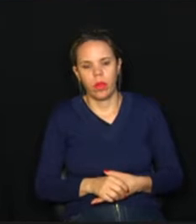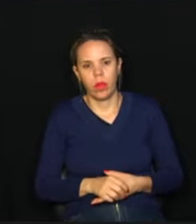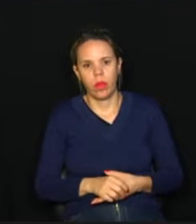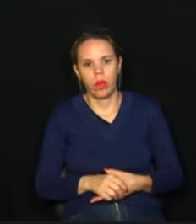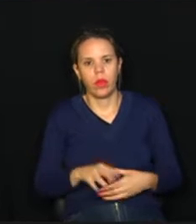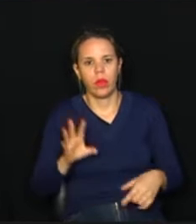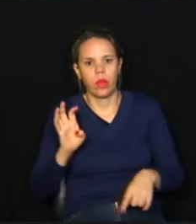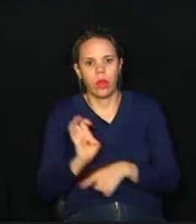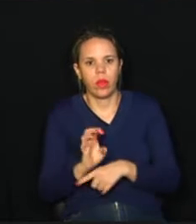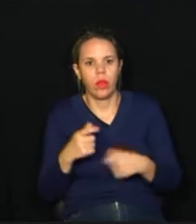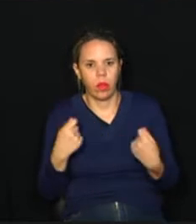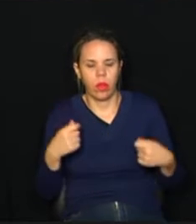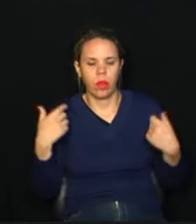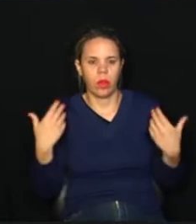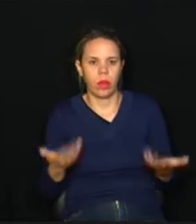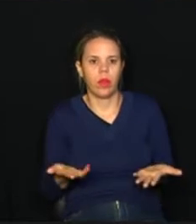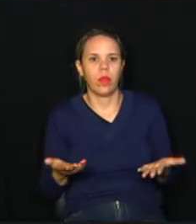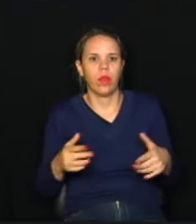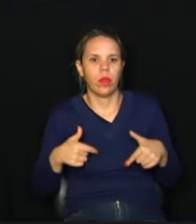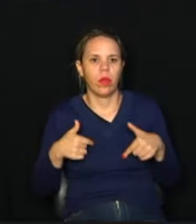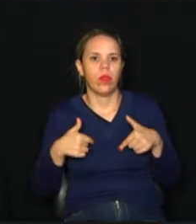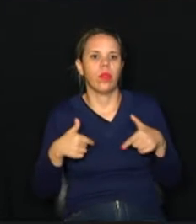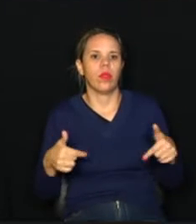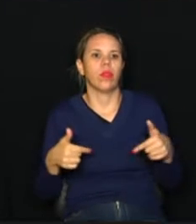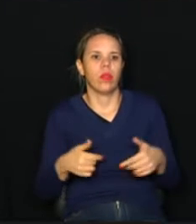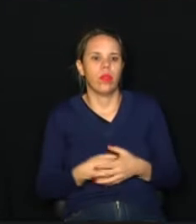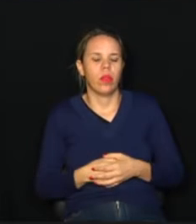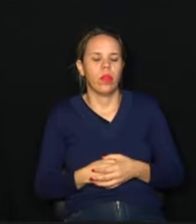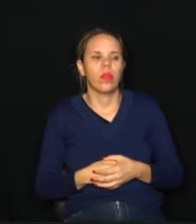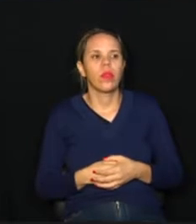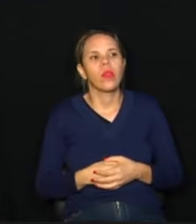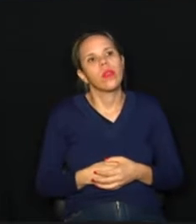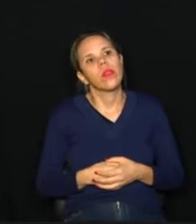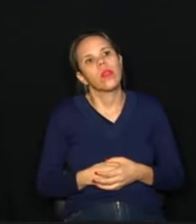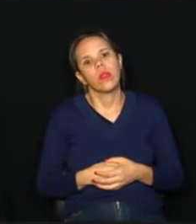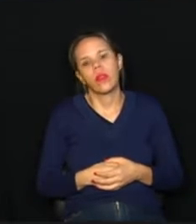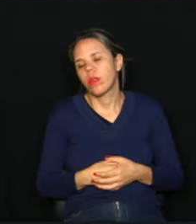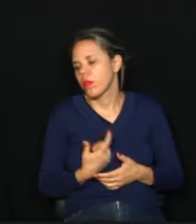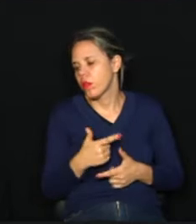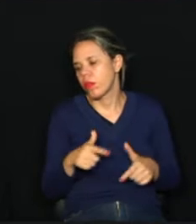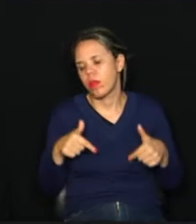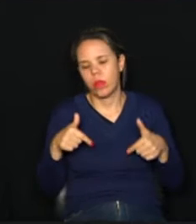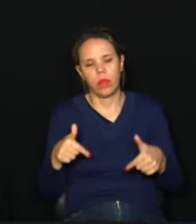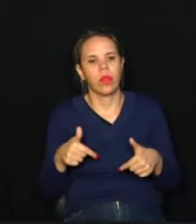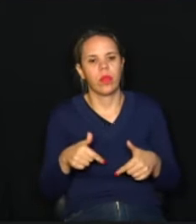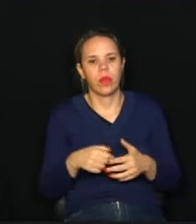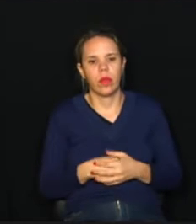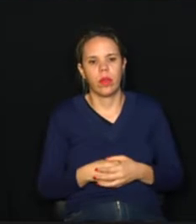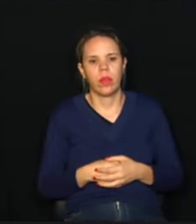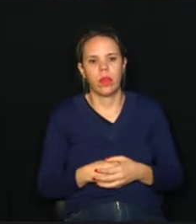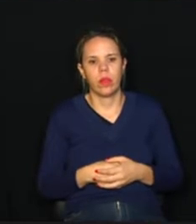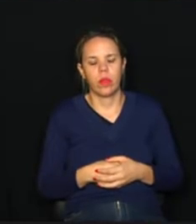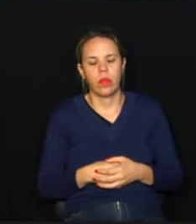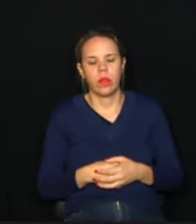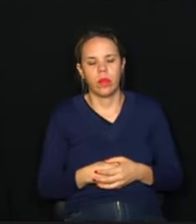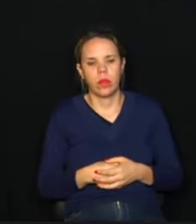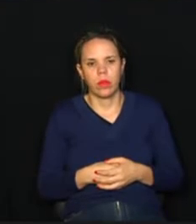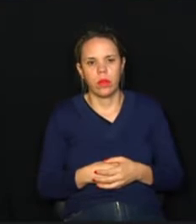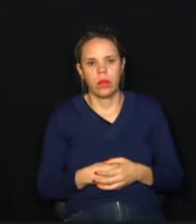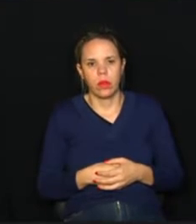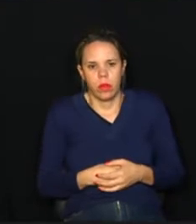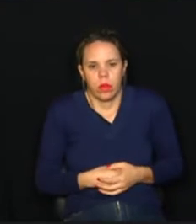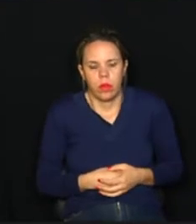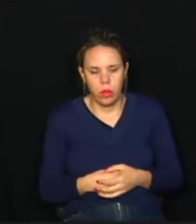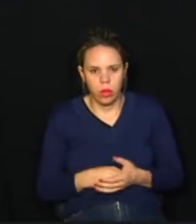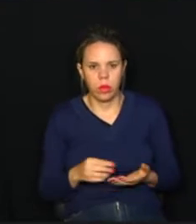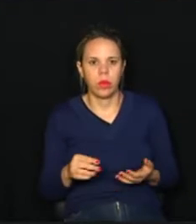Estado precisa atuar, né? Mas não tem atuação que não seja com